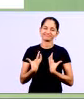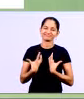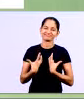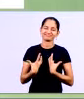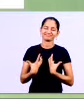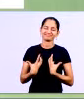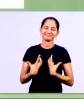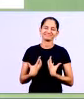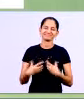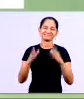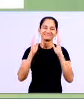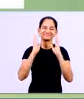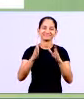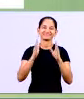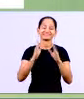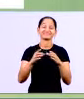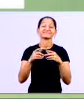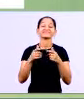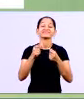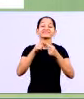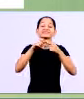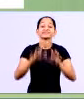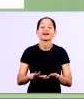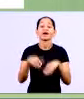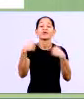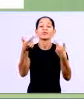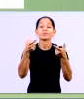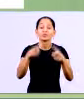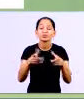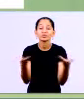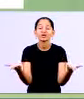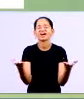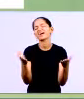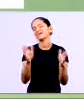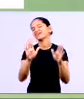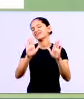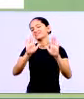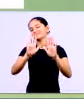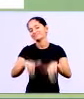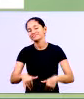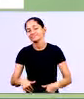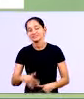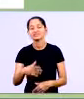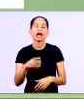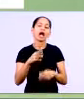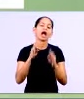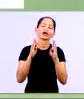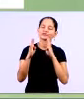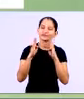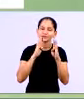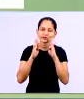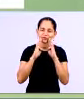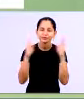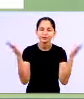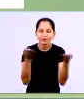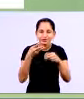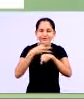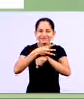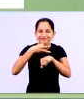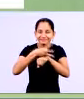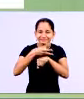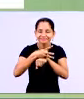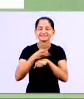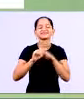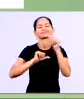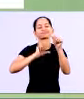fica... Onde, professora Tayane? Ai, agora é no WhatsApp. Aí nós fica no Facebook, não, no WhatsApp. A gente